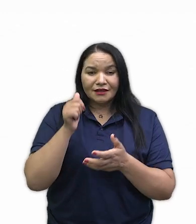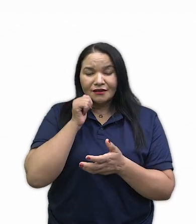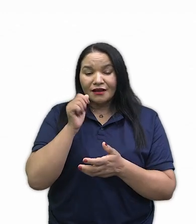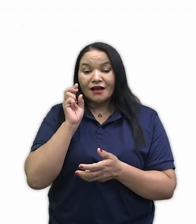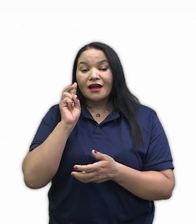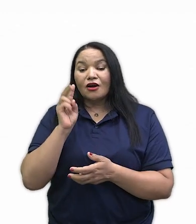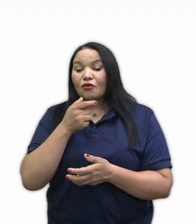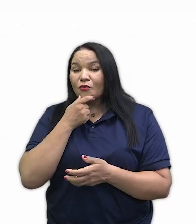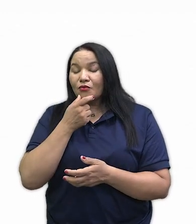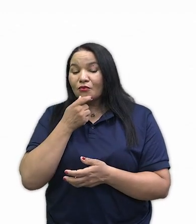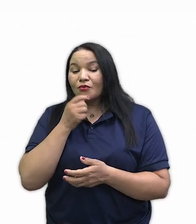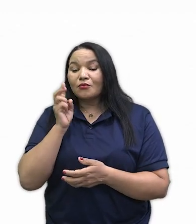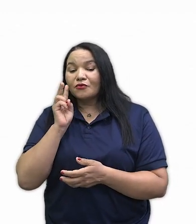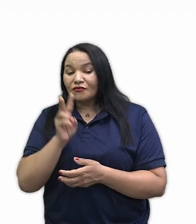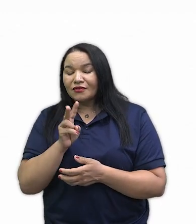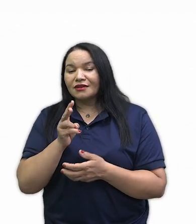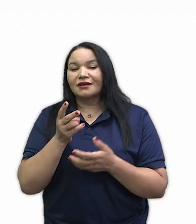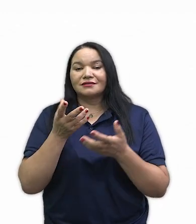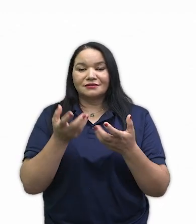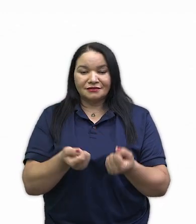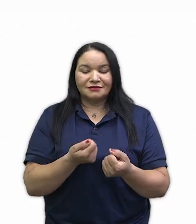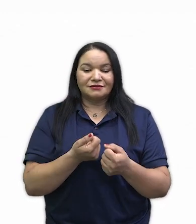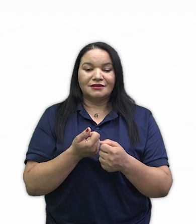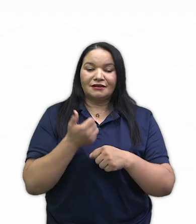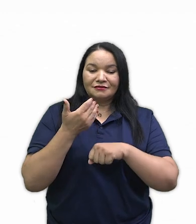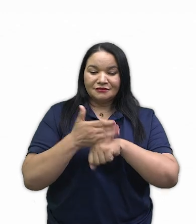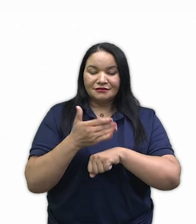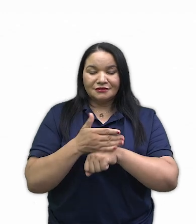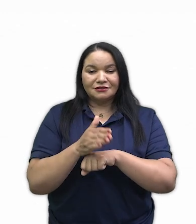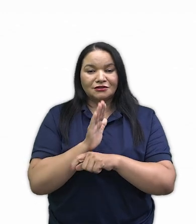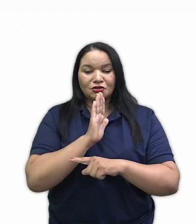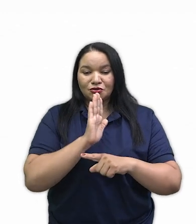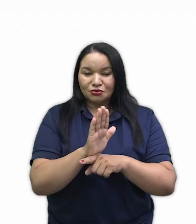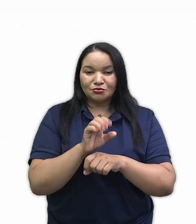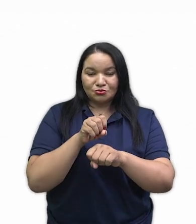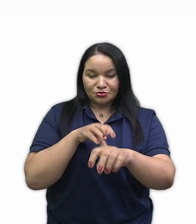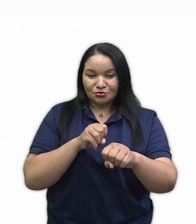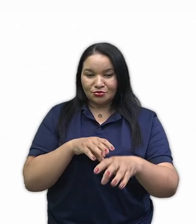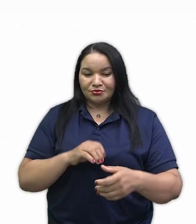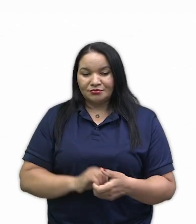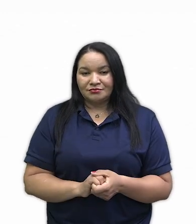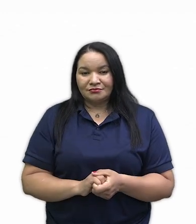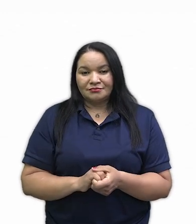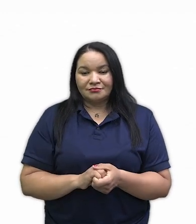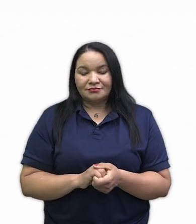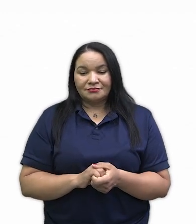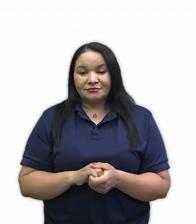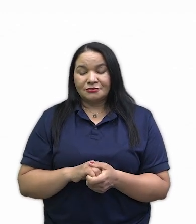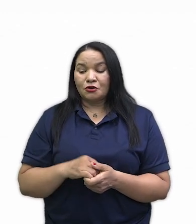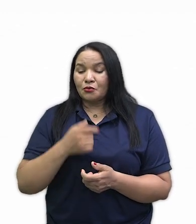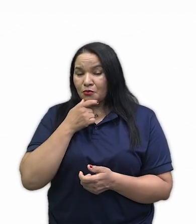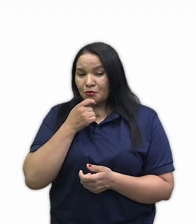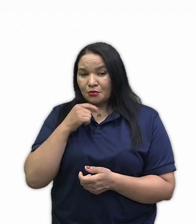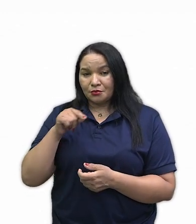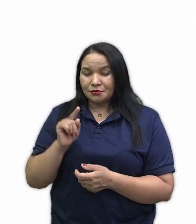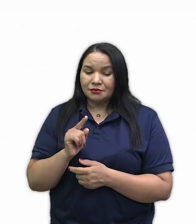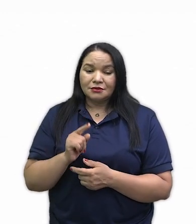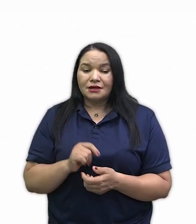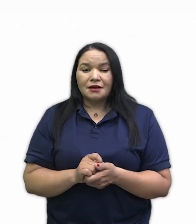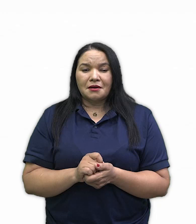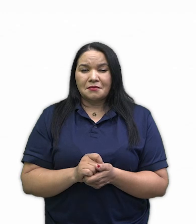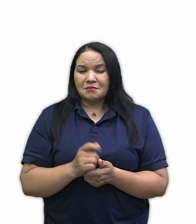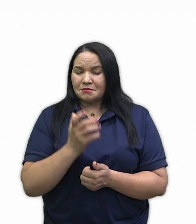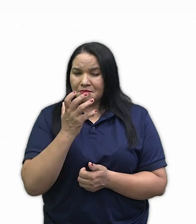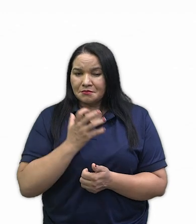enfim, aceita ser seu treinador. Aí ele é muito ranzinza, né? Depois de muito tempo vendo ela indo lá,